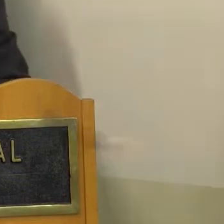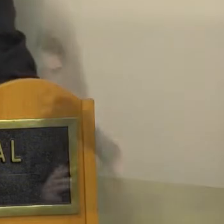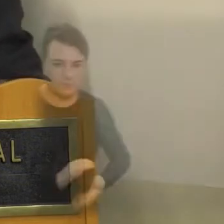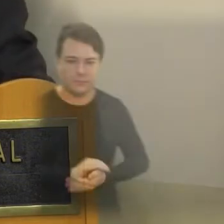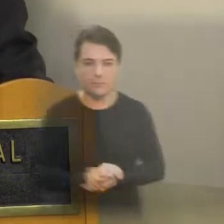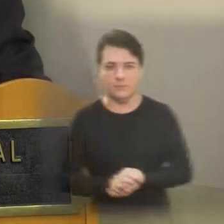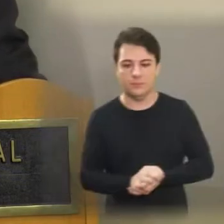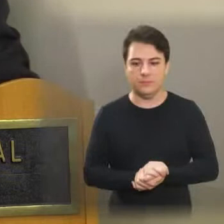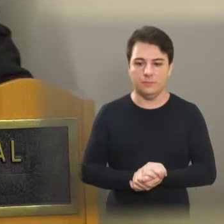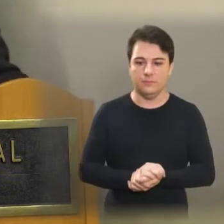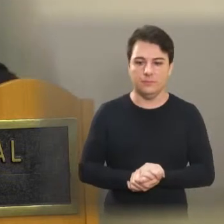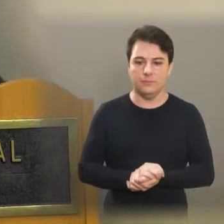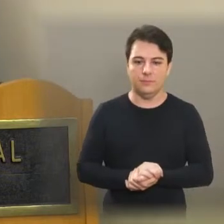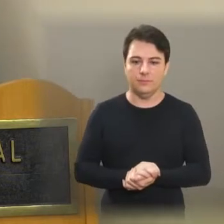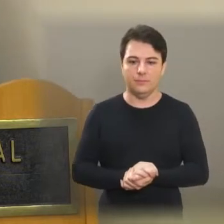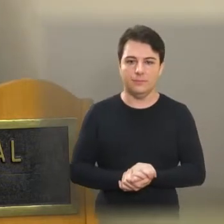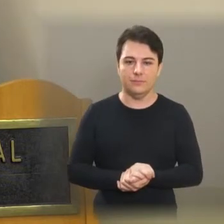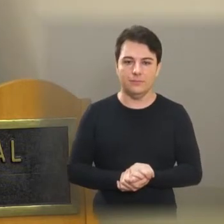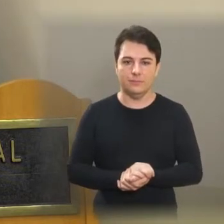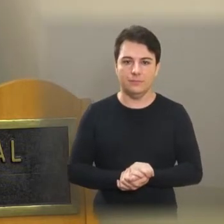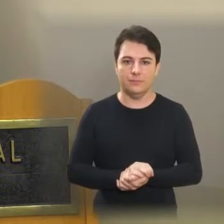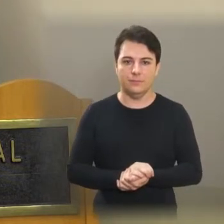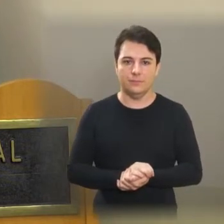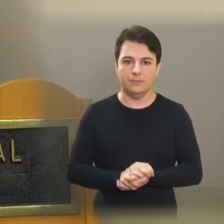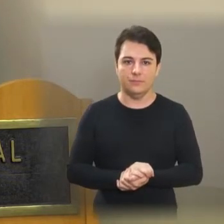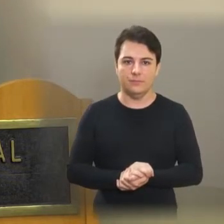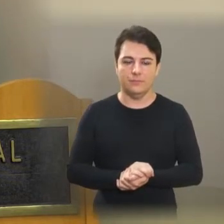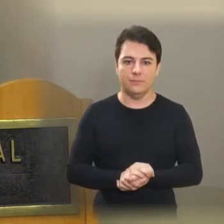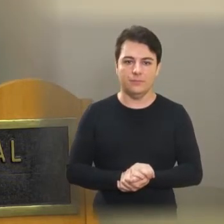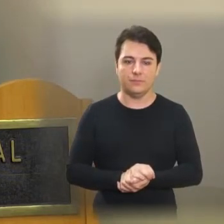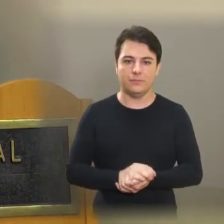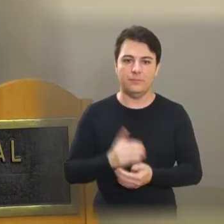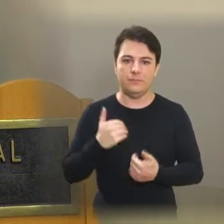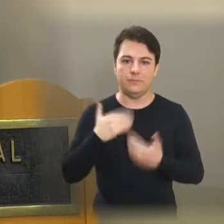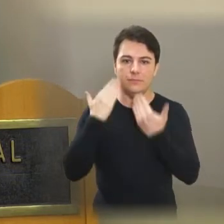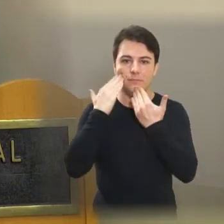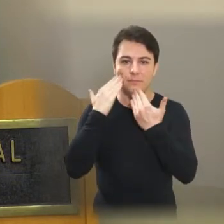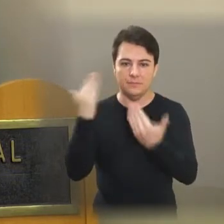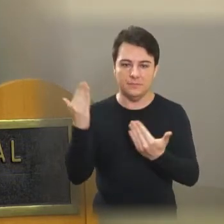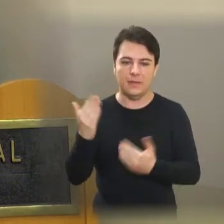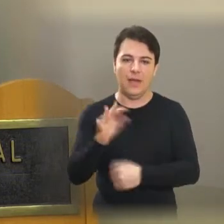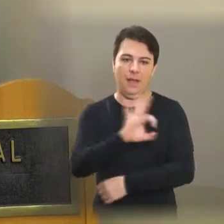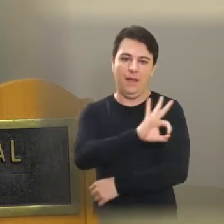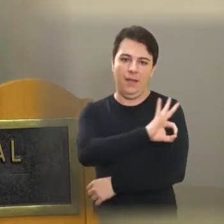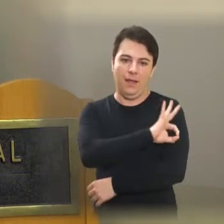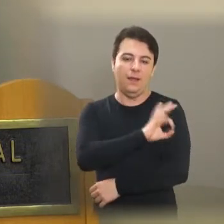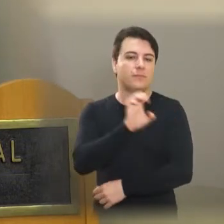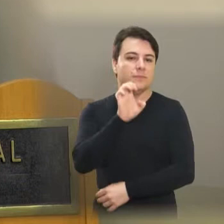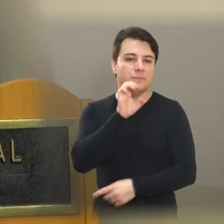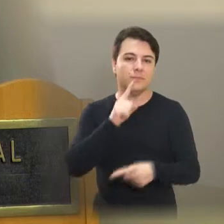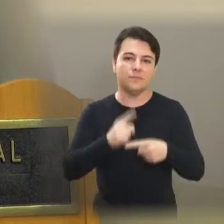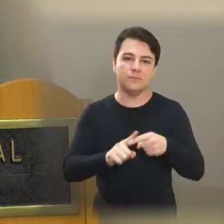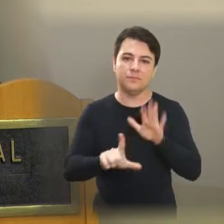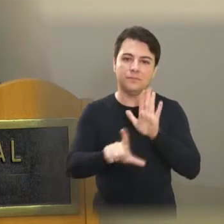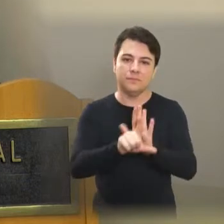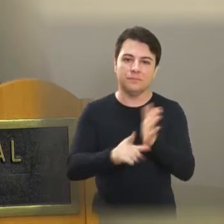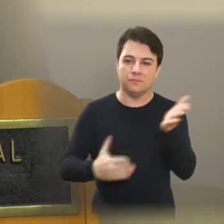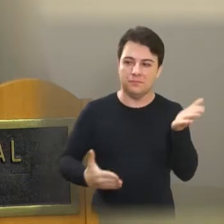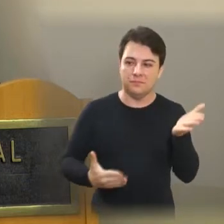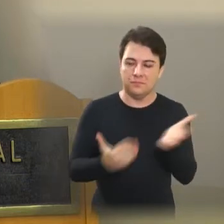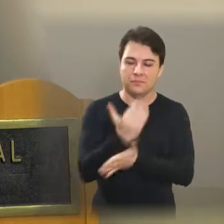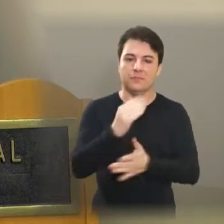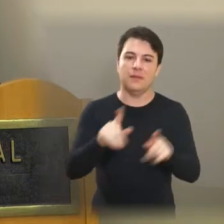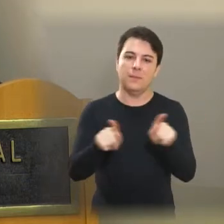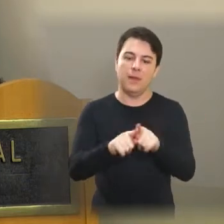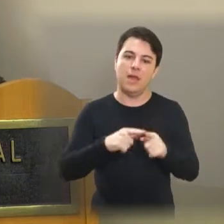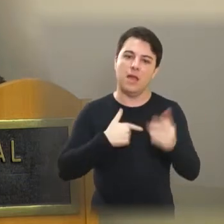nosso prefeito Edinho Silva pela iniciativa e ele sancionar essa lei. E também eu quero agradecer também todos os enfermeiros obstetra,